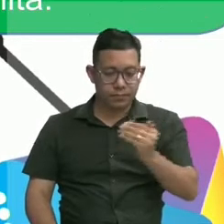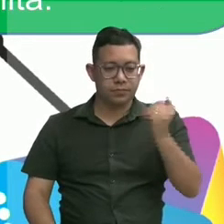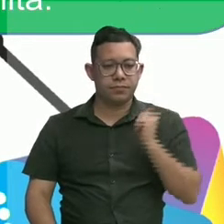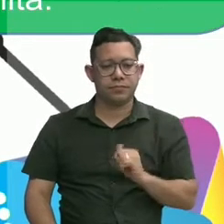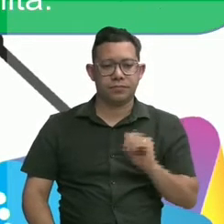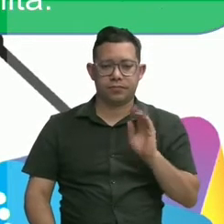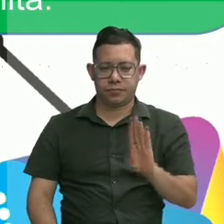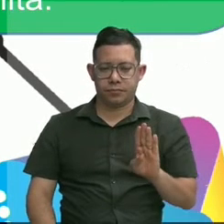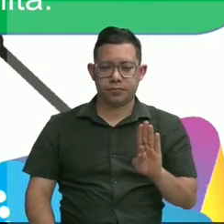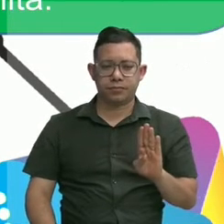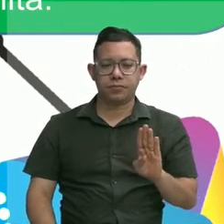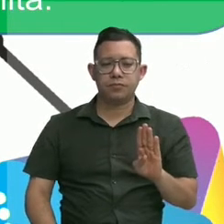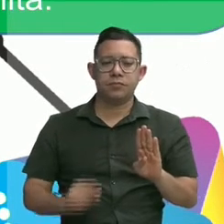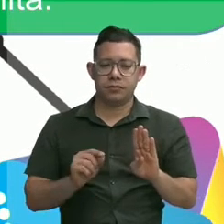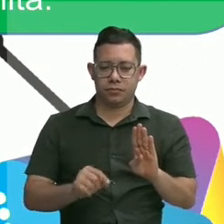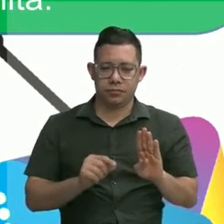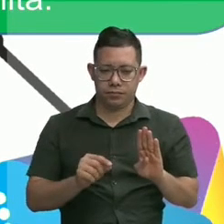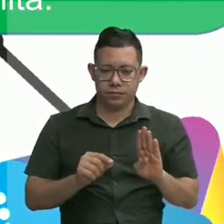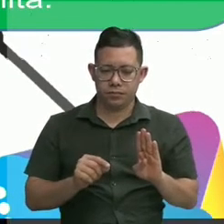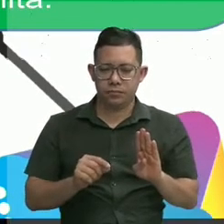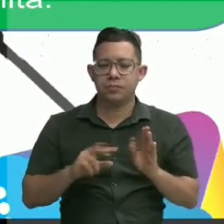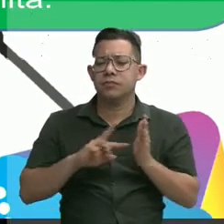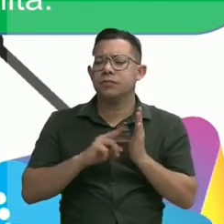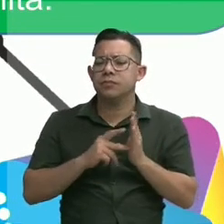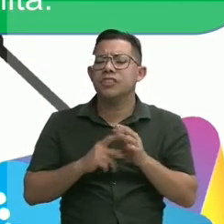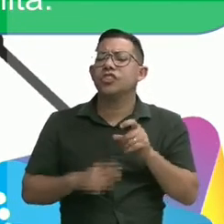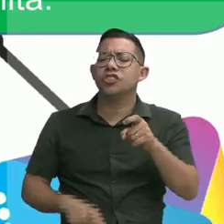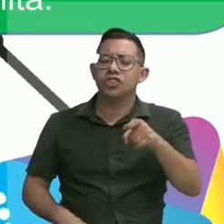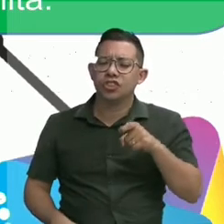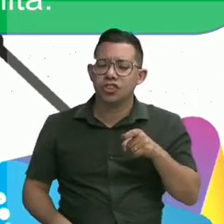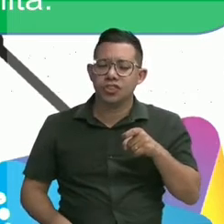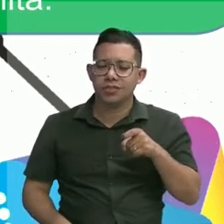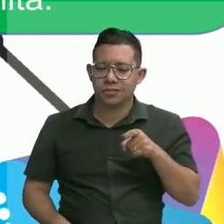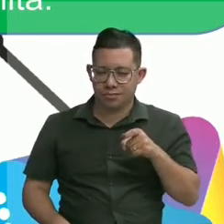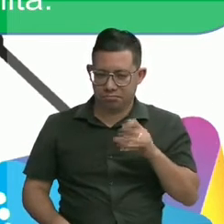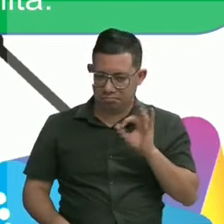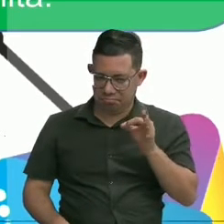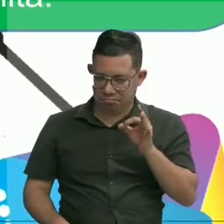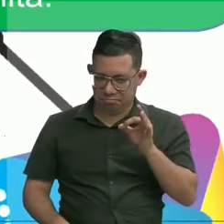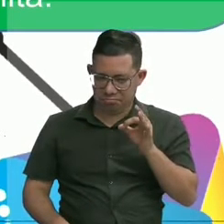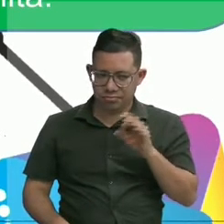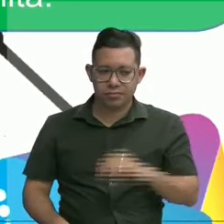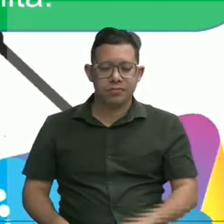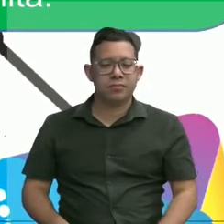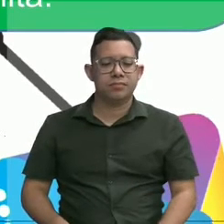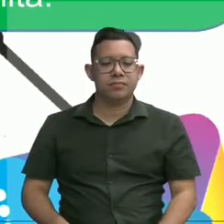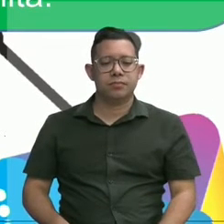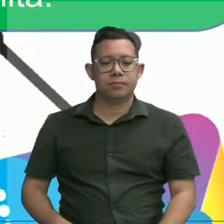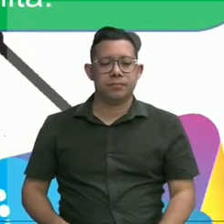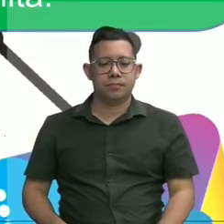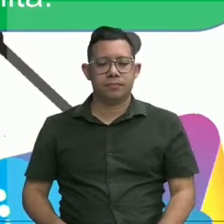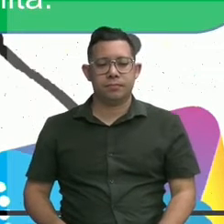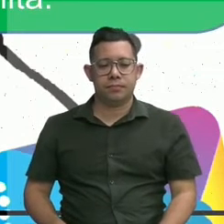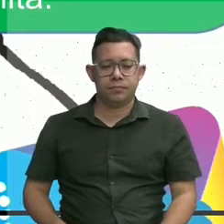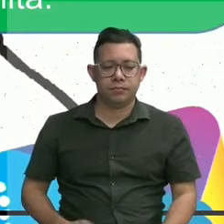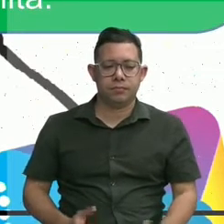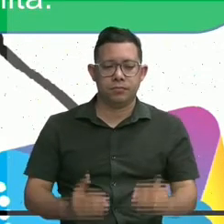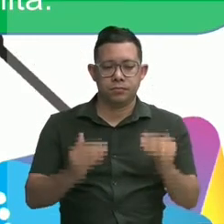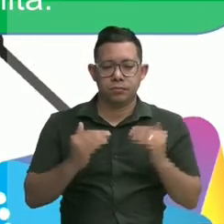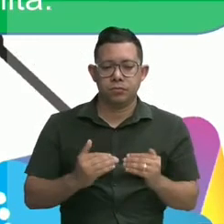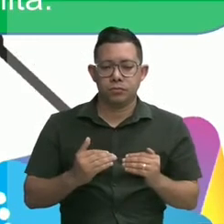b o coeficiente da incógnita que tá ligado ao Chile tá então o expoente aí do X1 tá bom